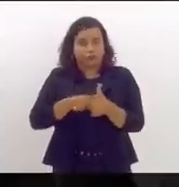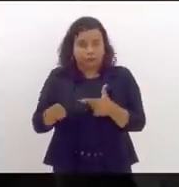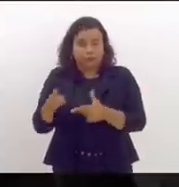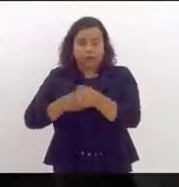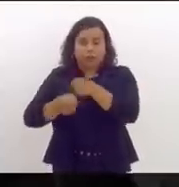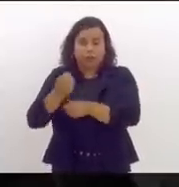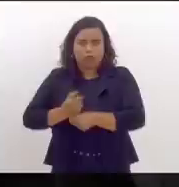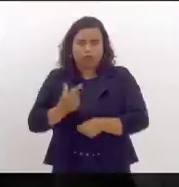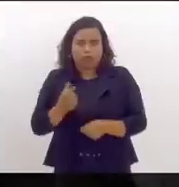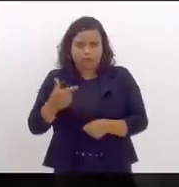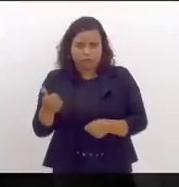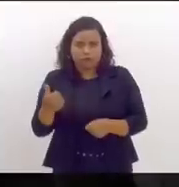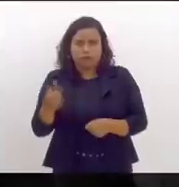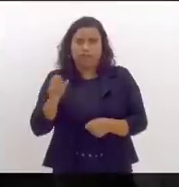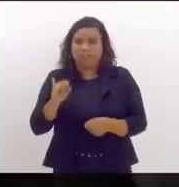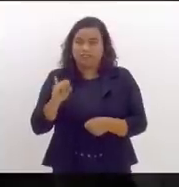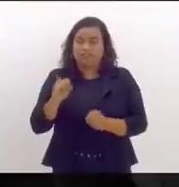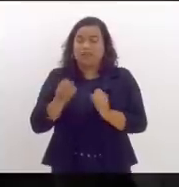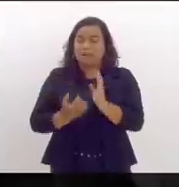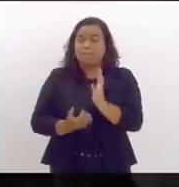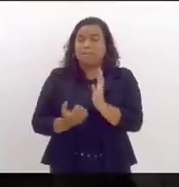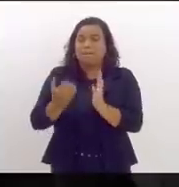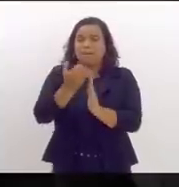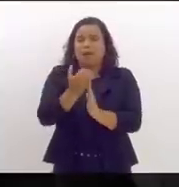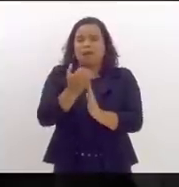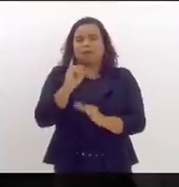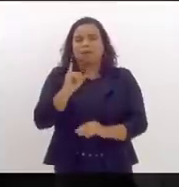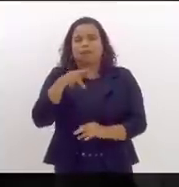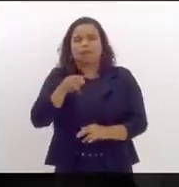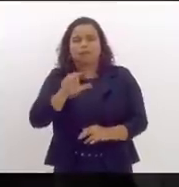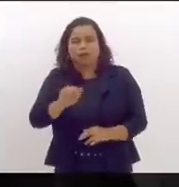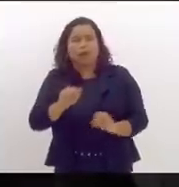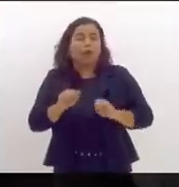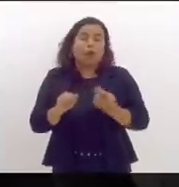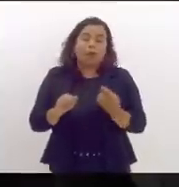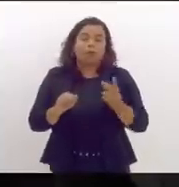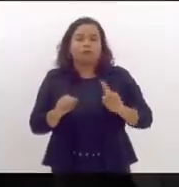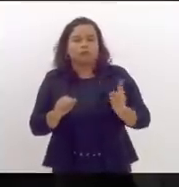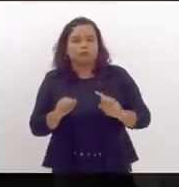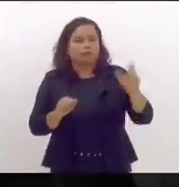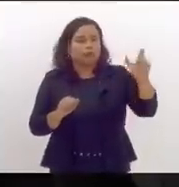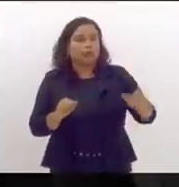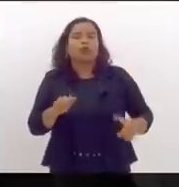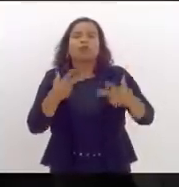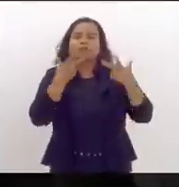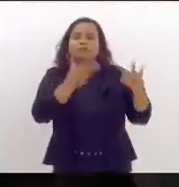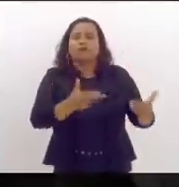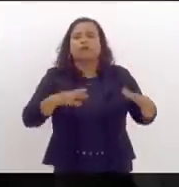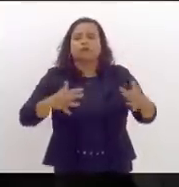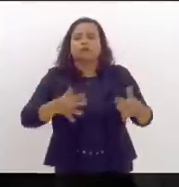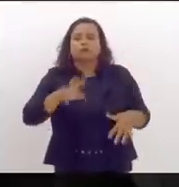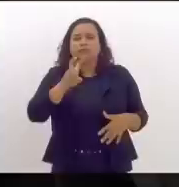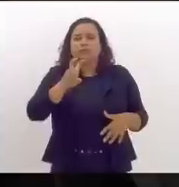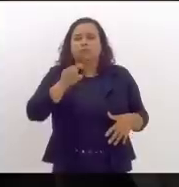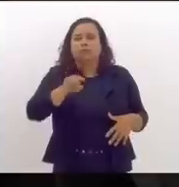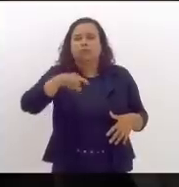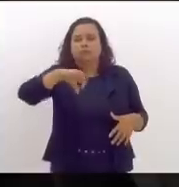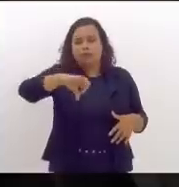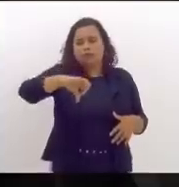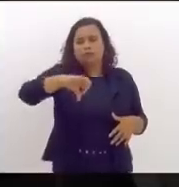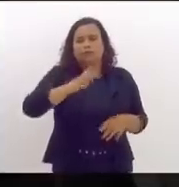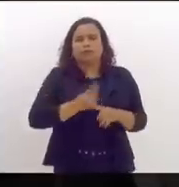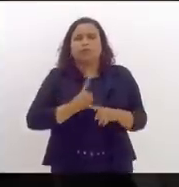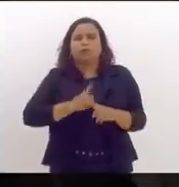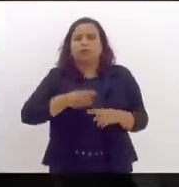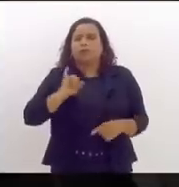21 deu maior que o IPCA que foi segundo ele estimado 5.9 porque